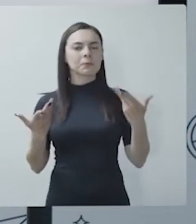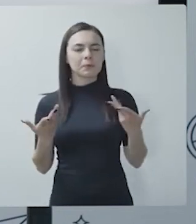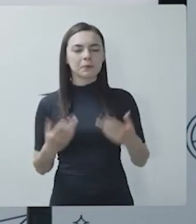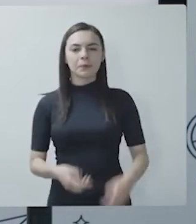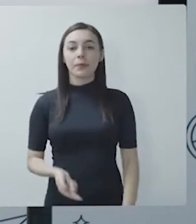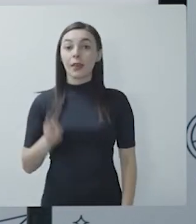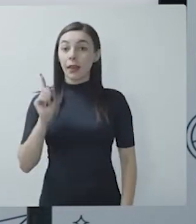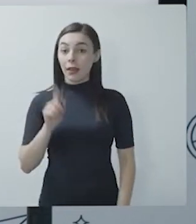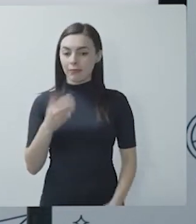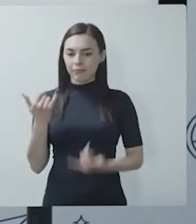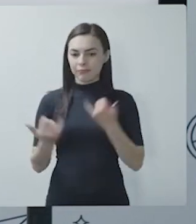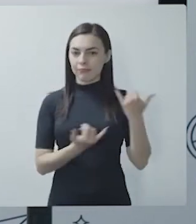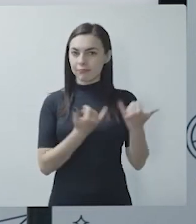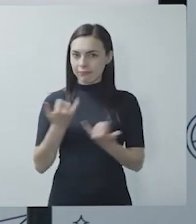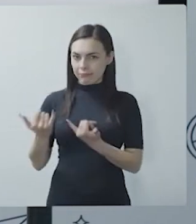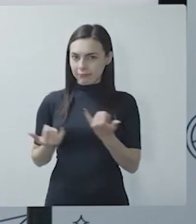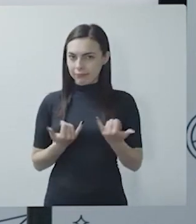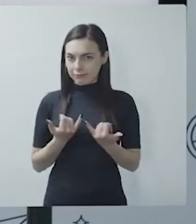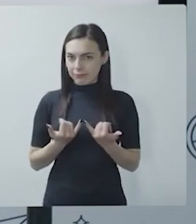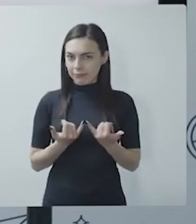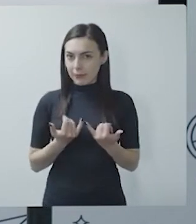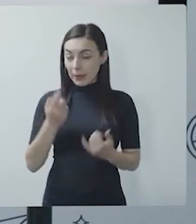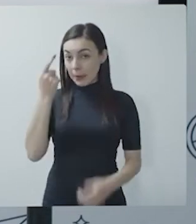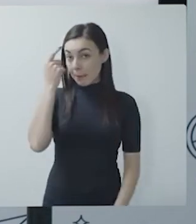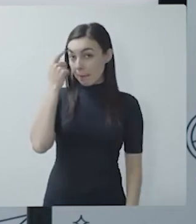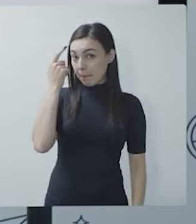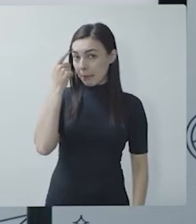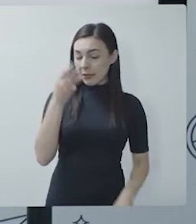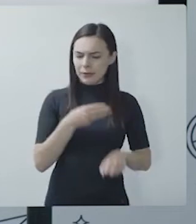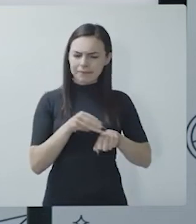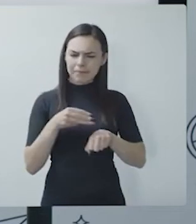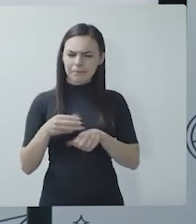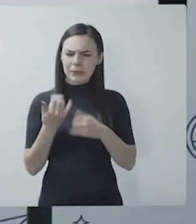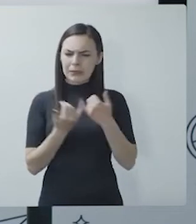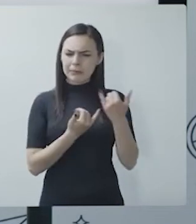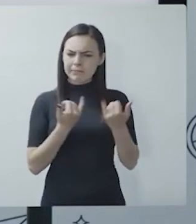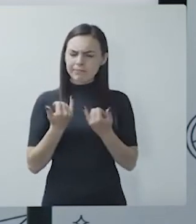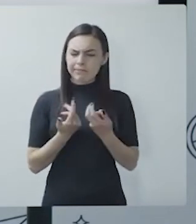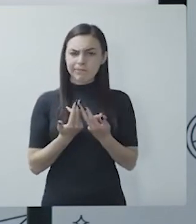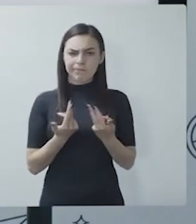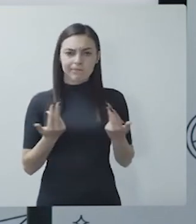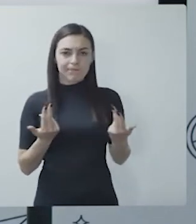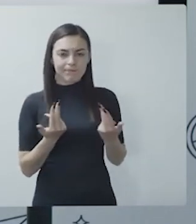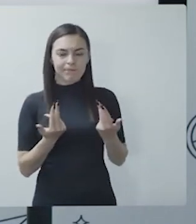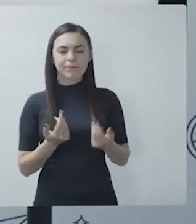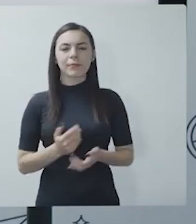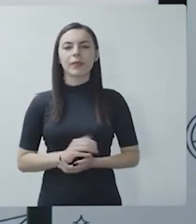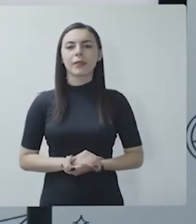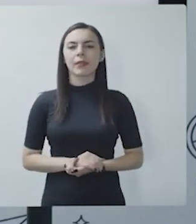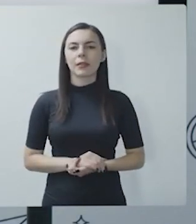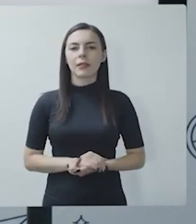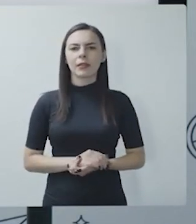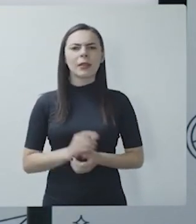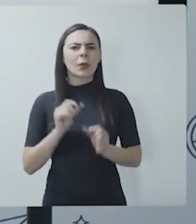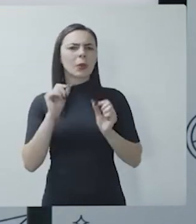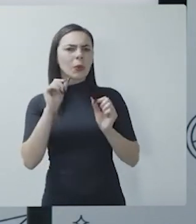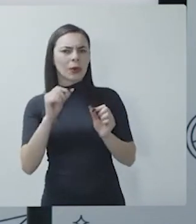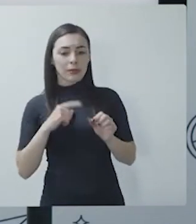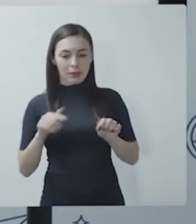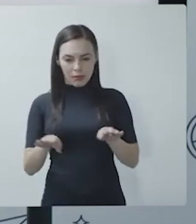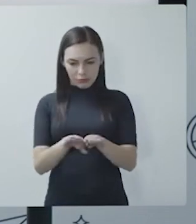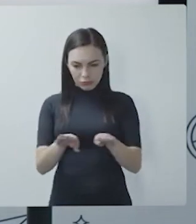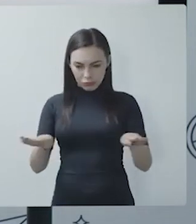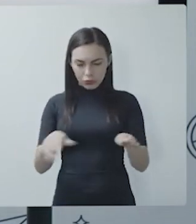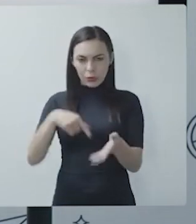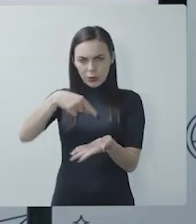É um brinquedo. Pensem lá, tudo que é brinquedo que possa ter ali. Ele gira no chão.